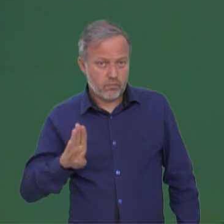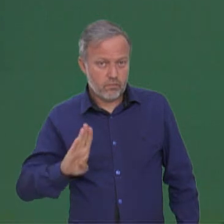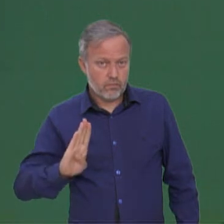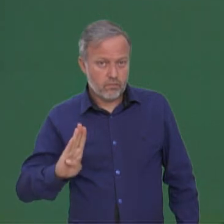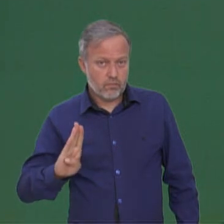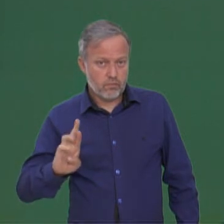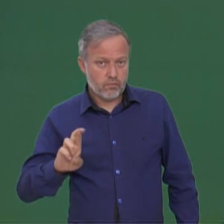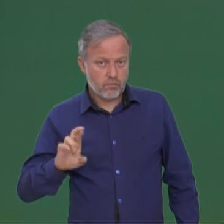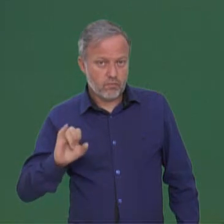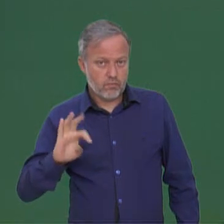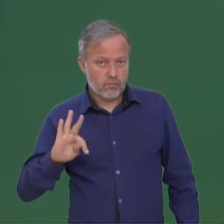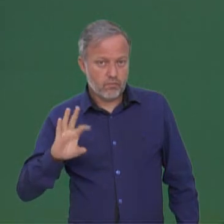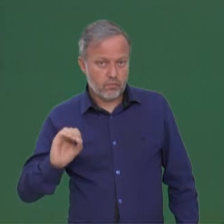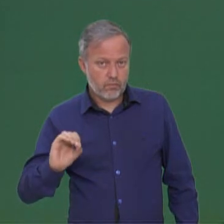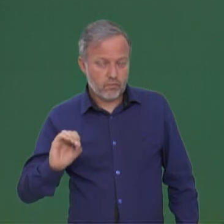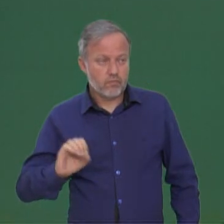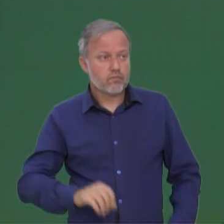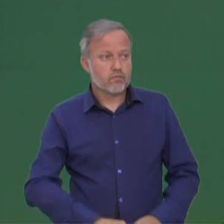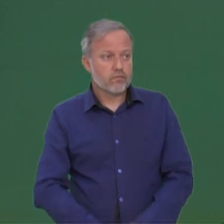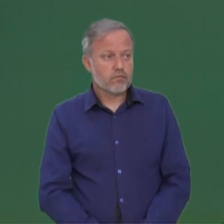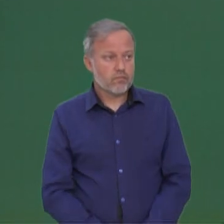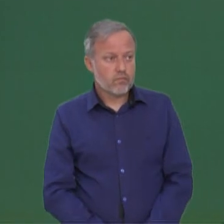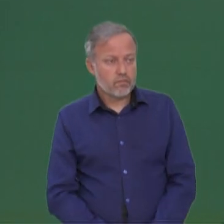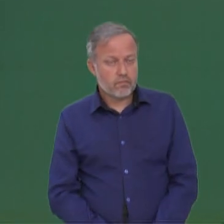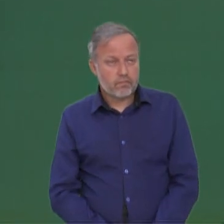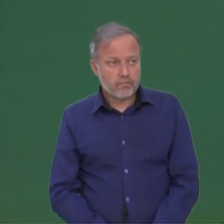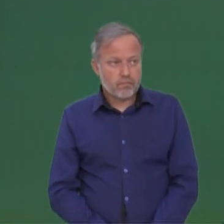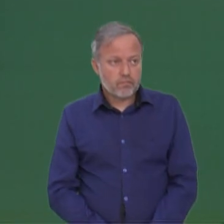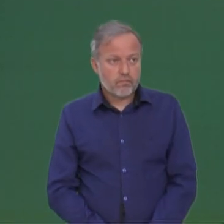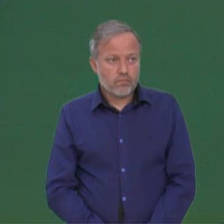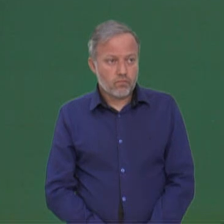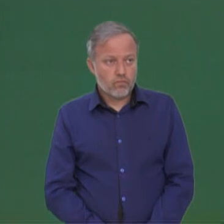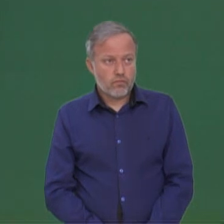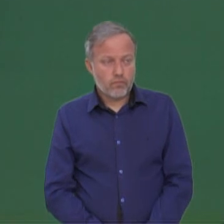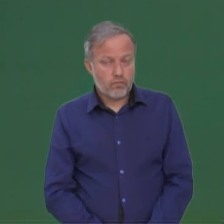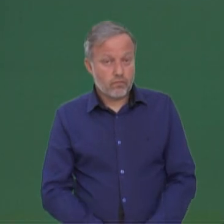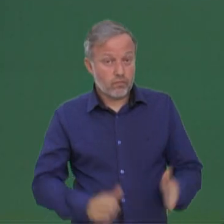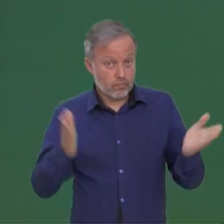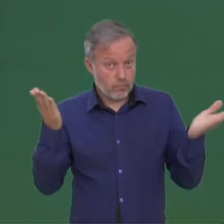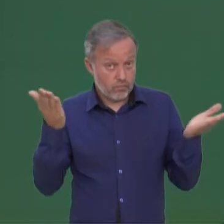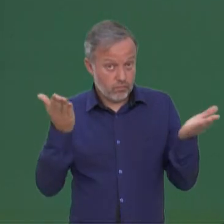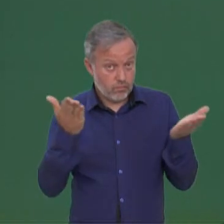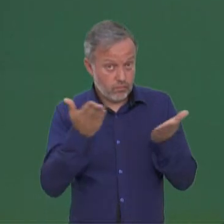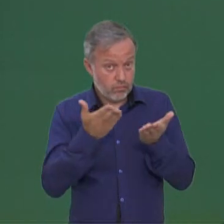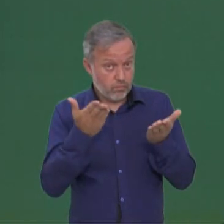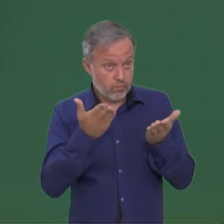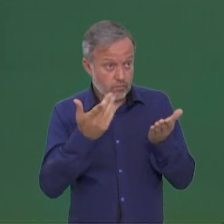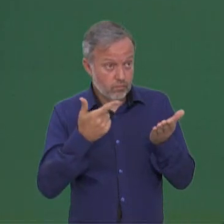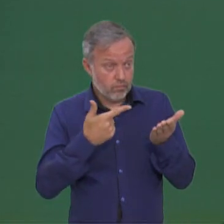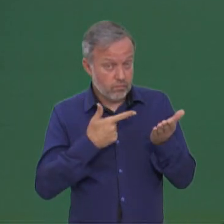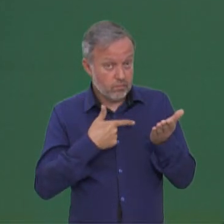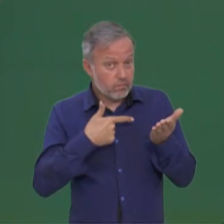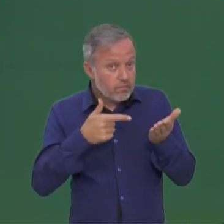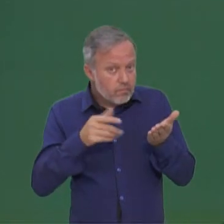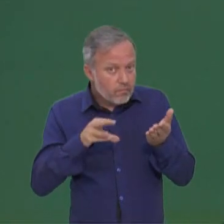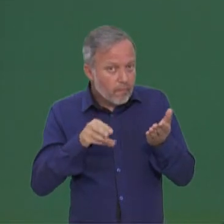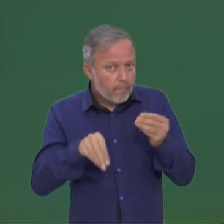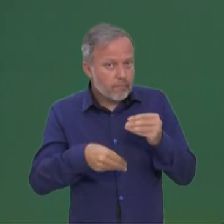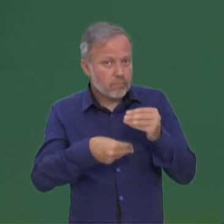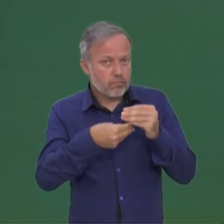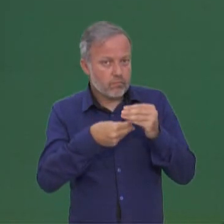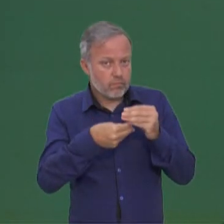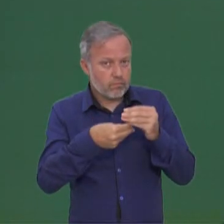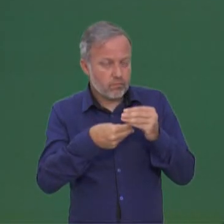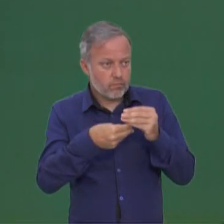tudo tenha sentido, tá? Então, agora chegamos aqui ao nosso complemento, né? A